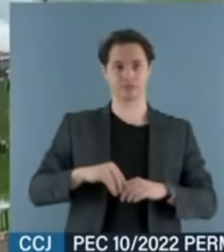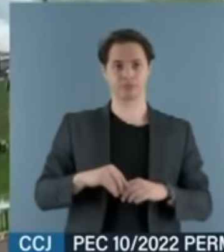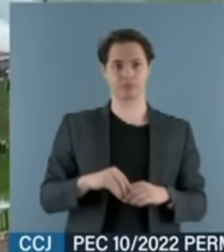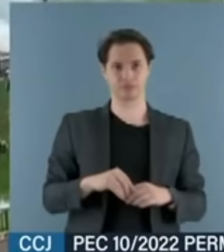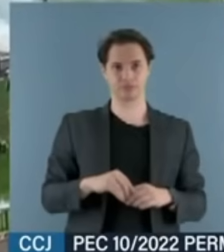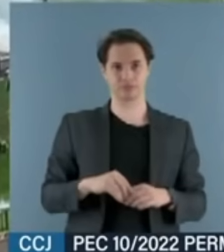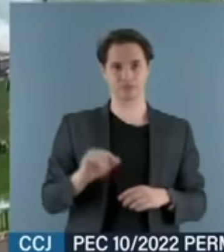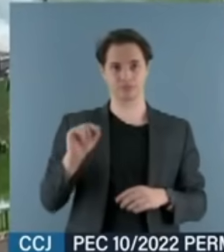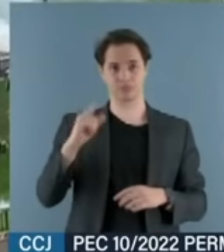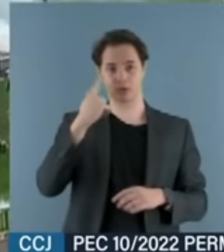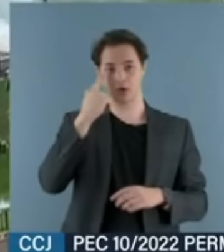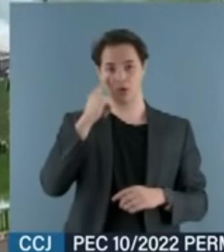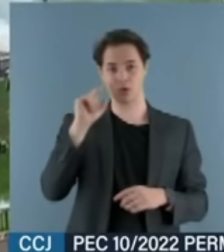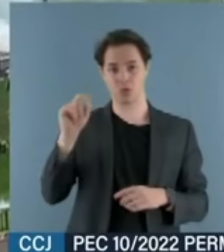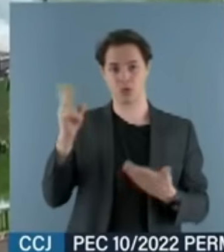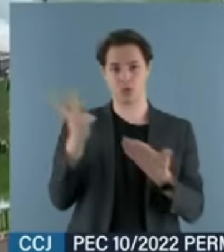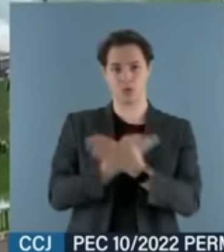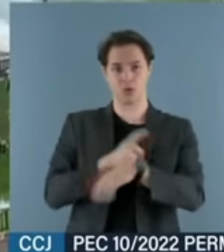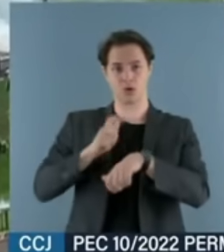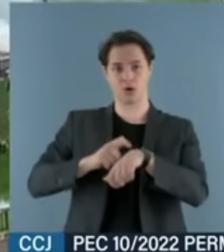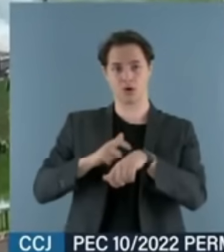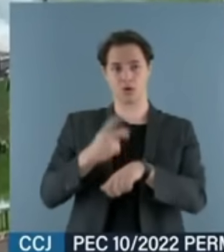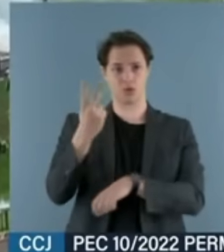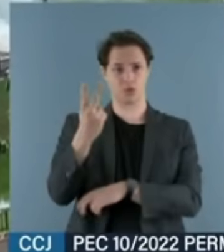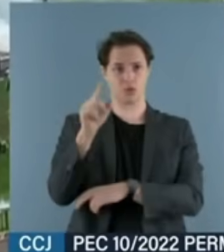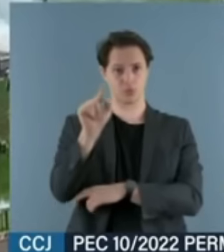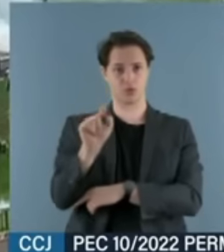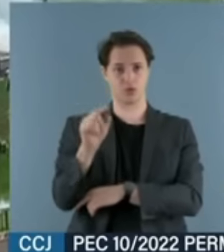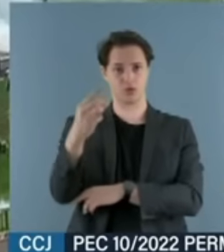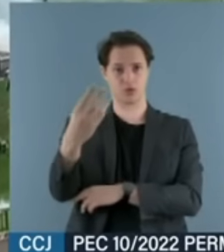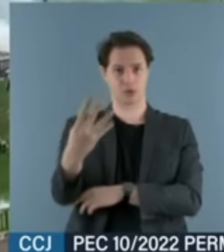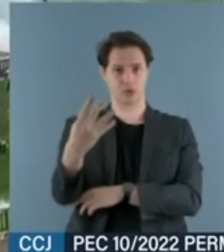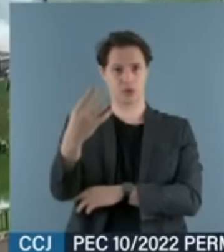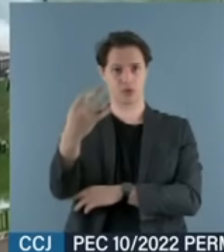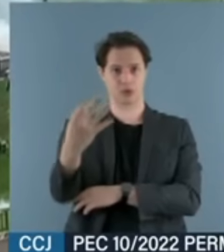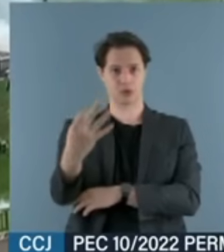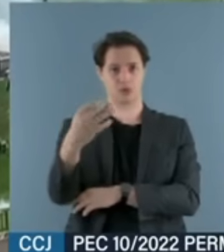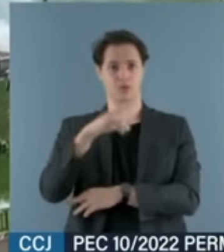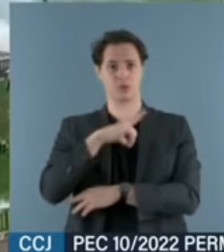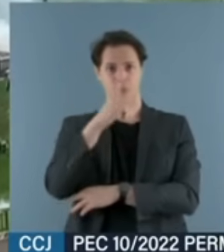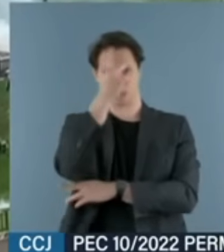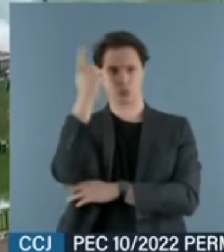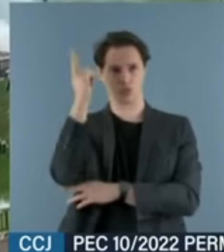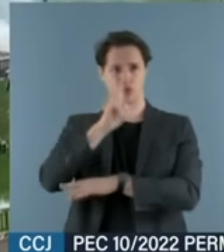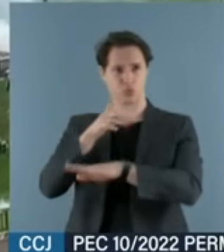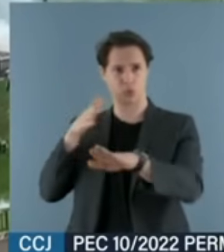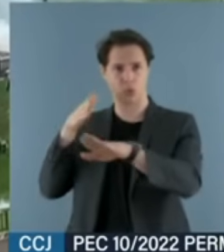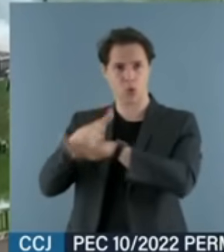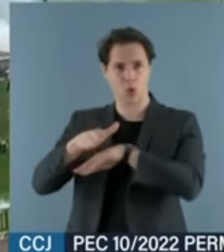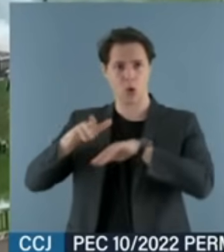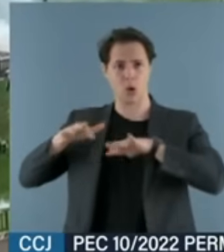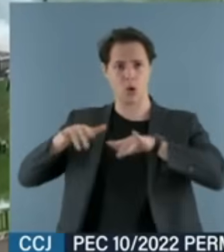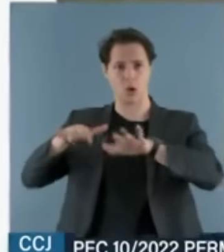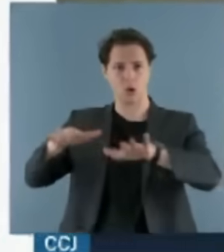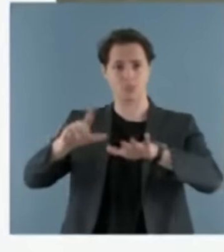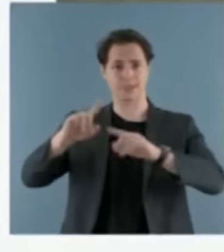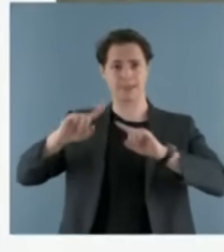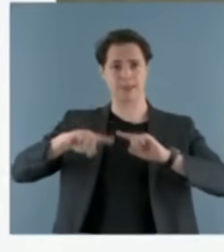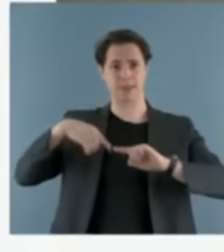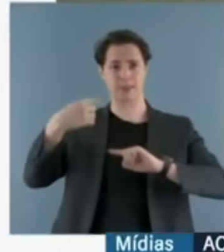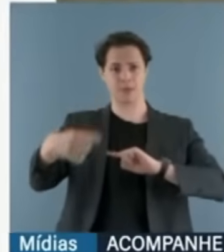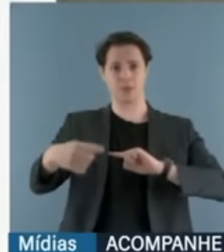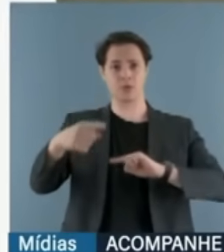que foi essa daí, das 14h43, há o rompimento, de fato, dessas barreiras. Na